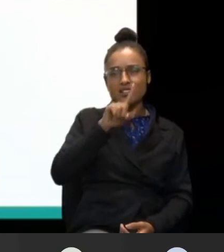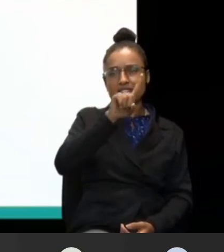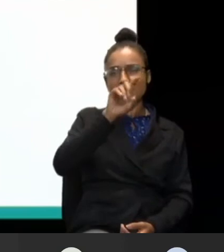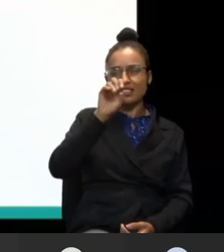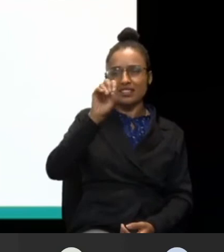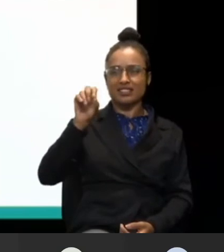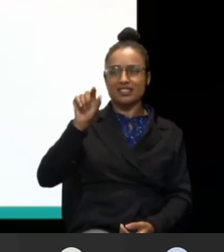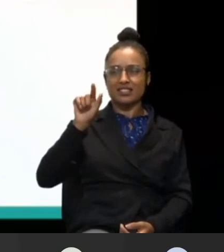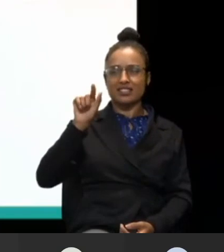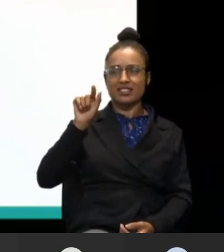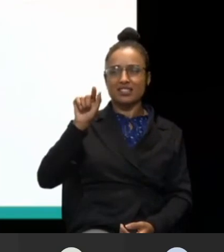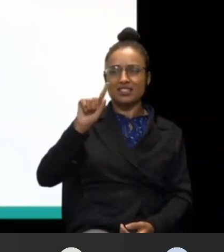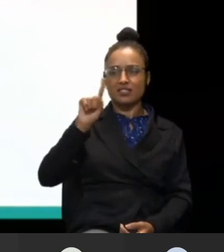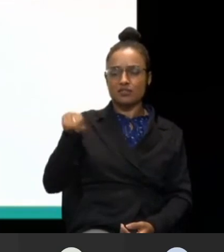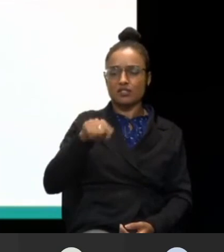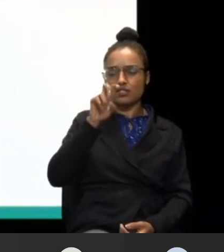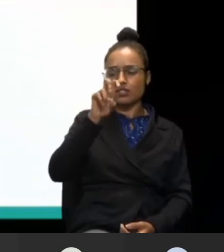gramas e